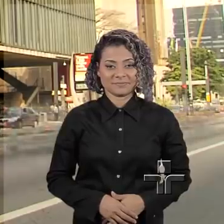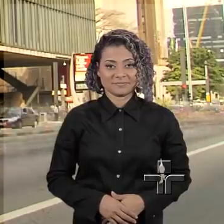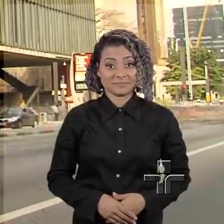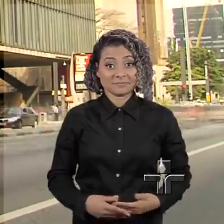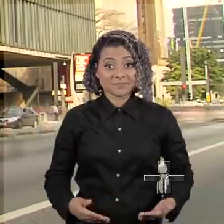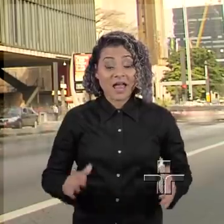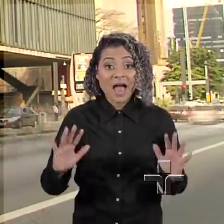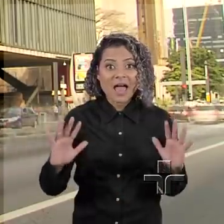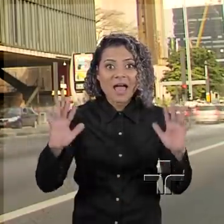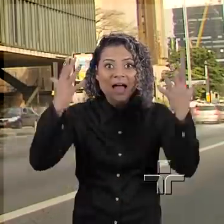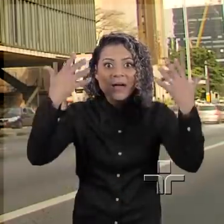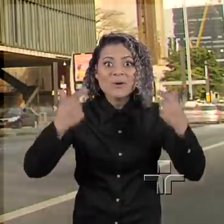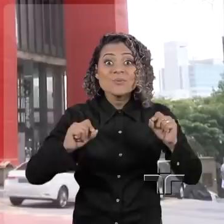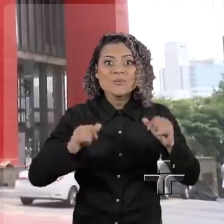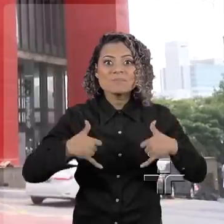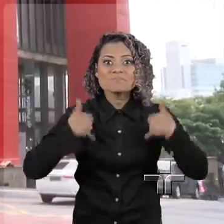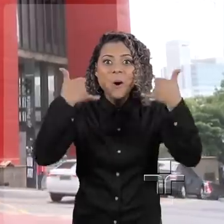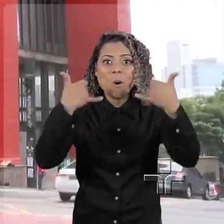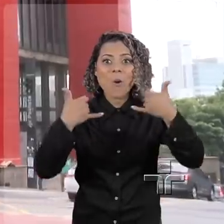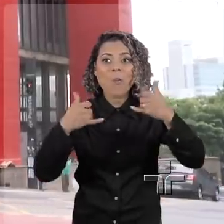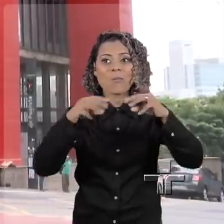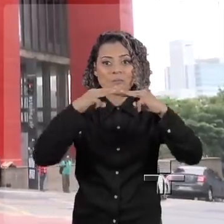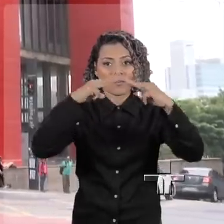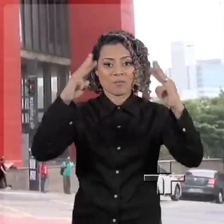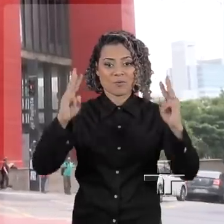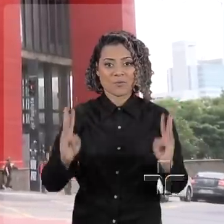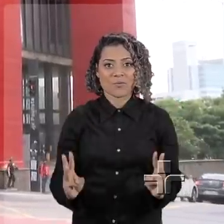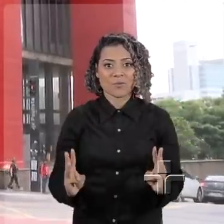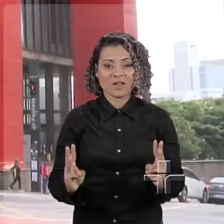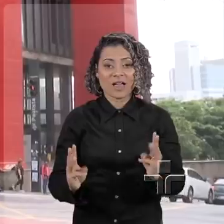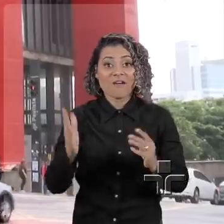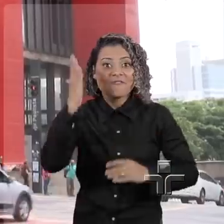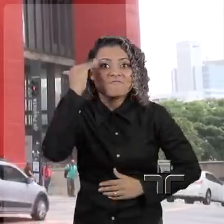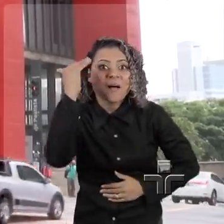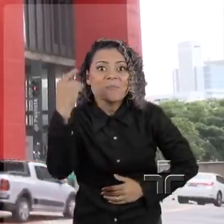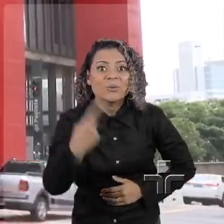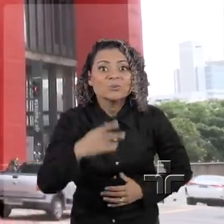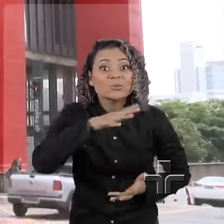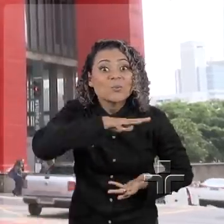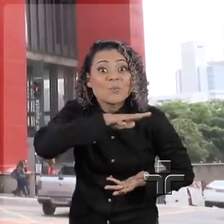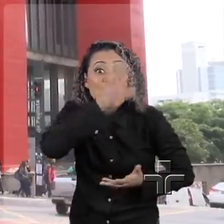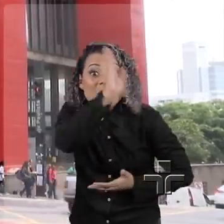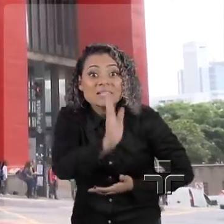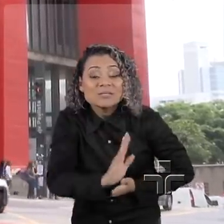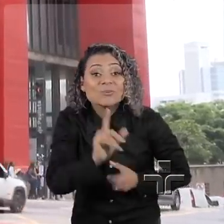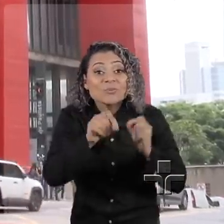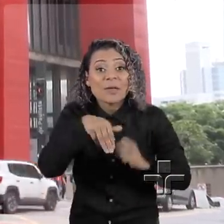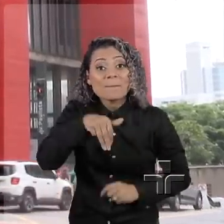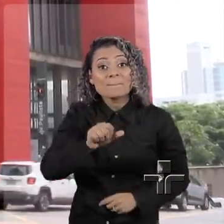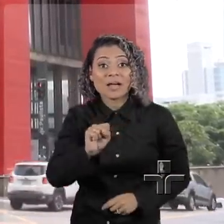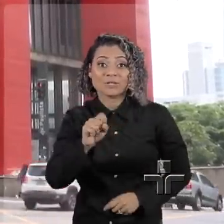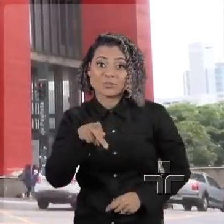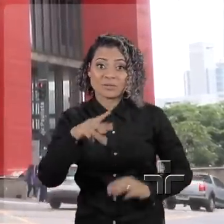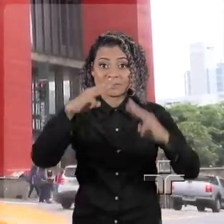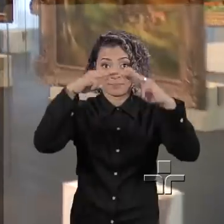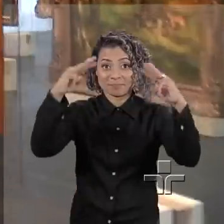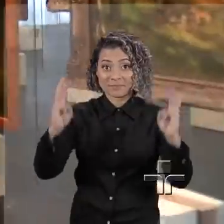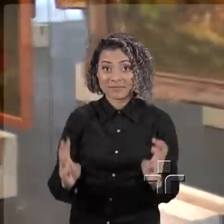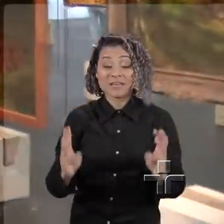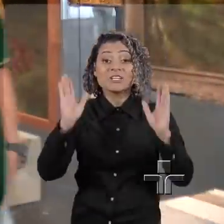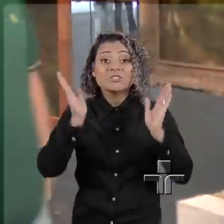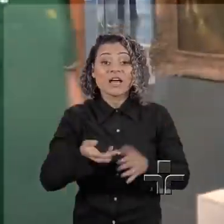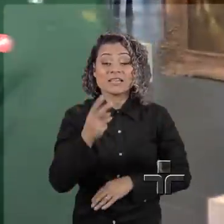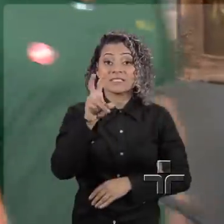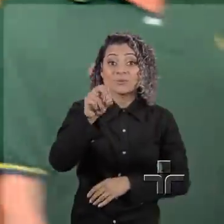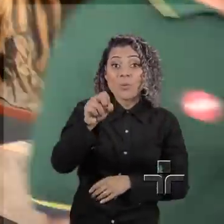O aniversário do gigante. O prédio do museu mais famoso do Brasil, o MASP, completou 50 anos. Um